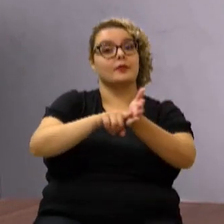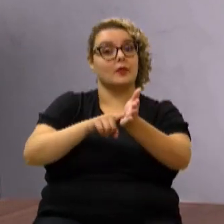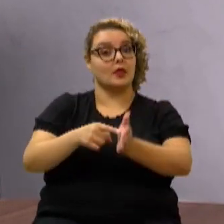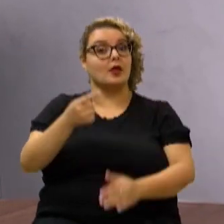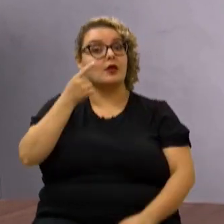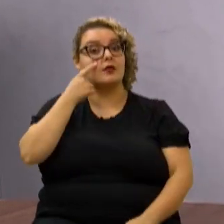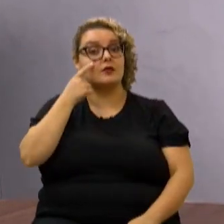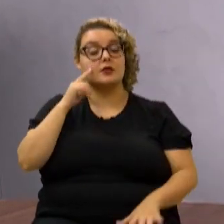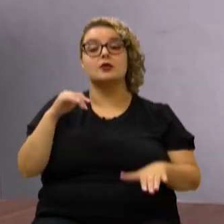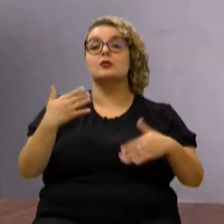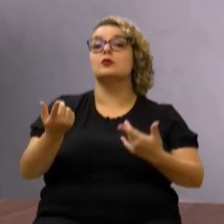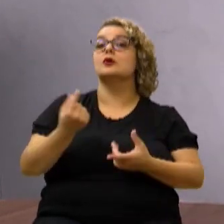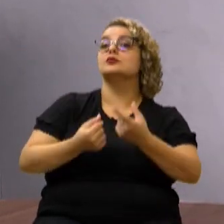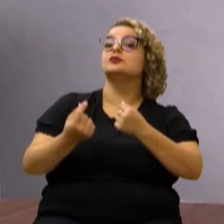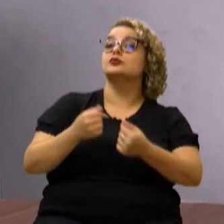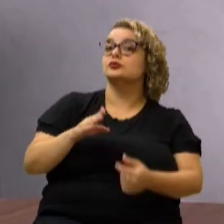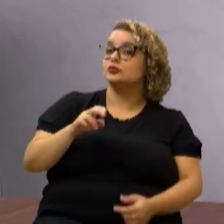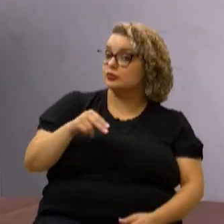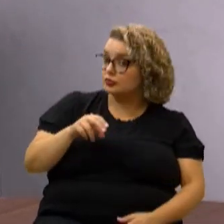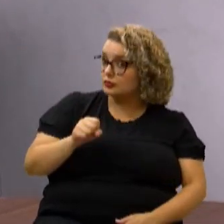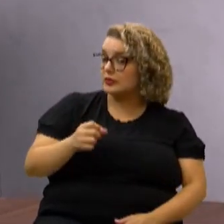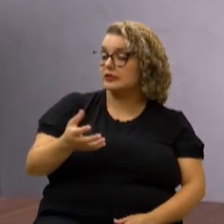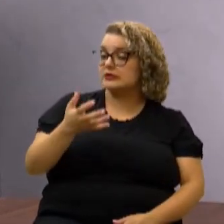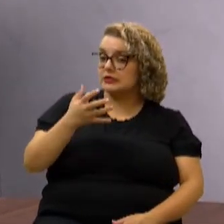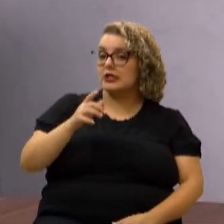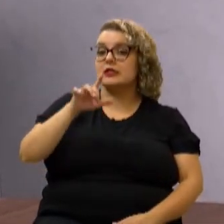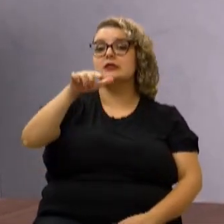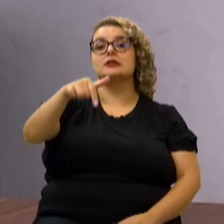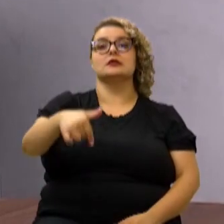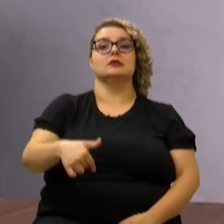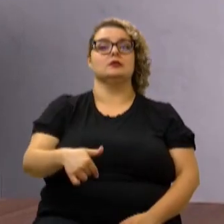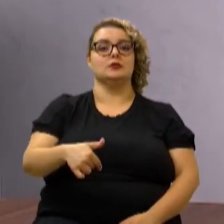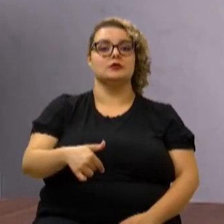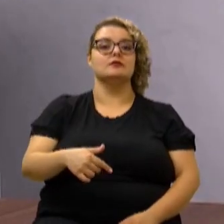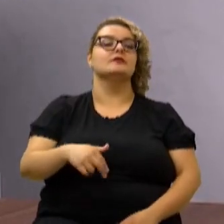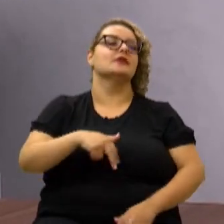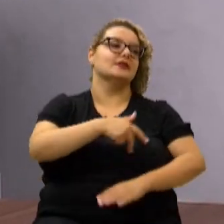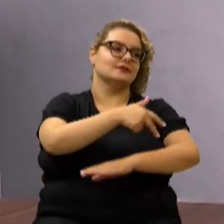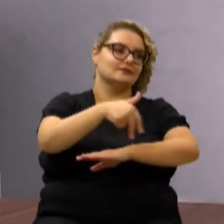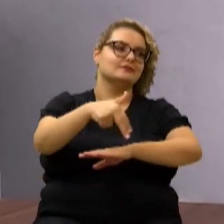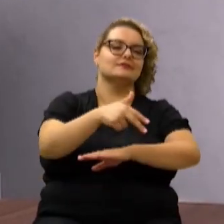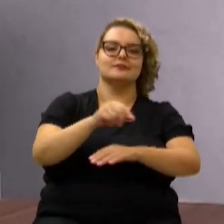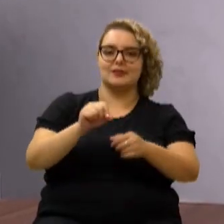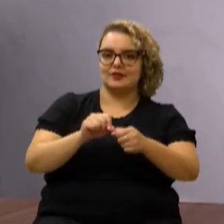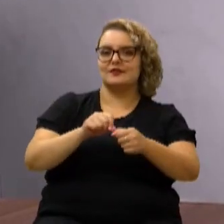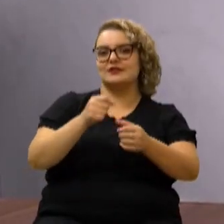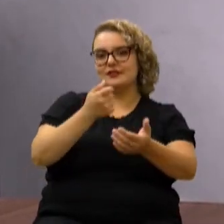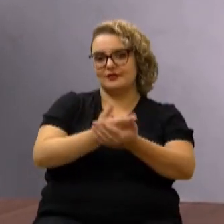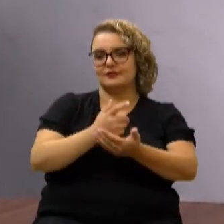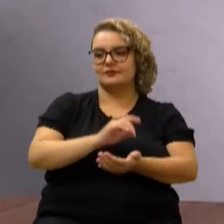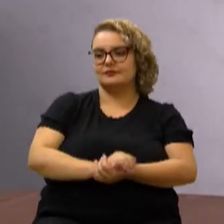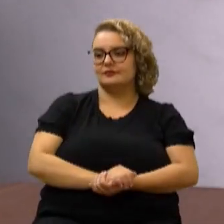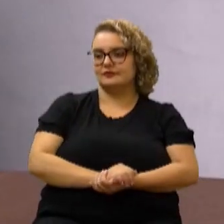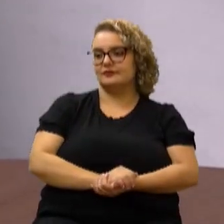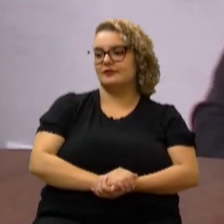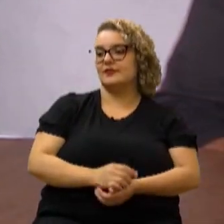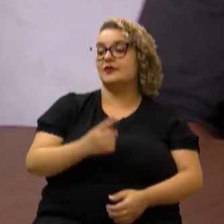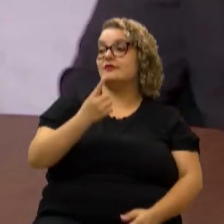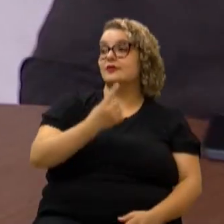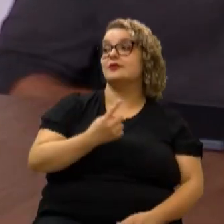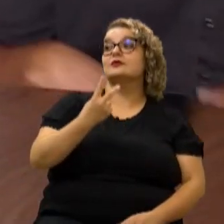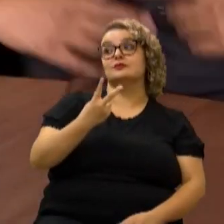é pesquise, veja quais os preços, os bens que você quer, e depois a gente vai para a rua de fato para fazer a